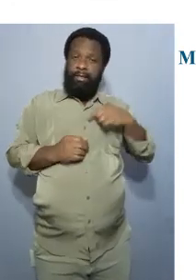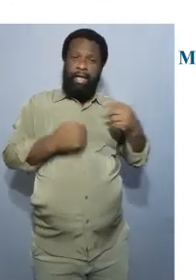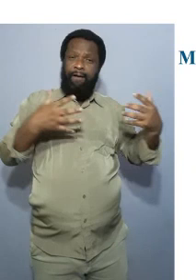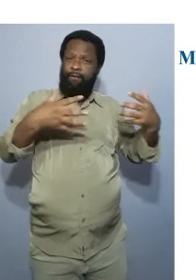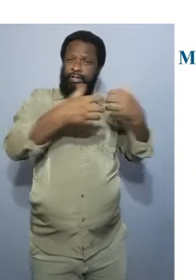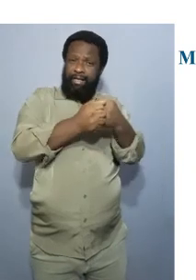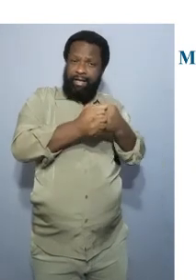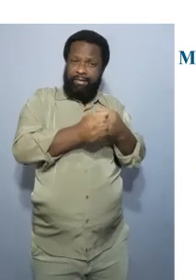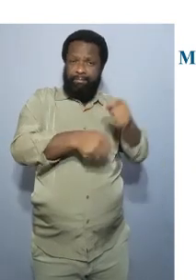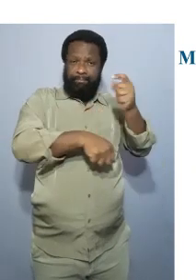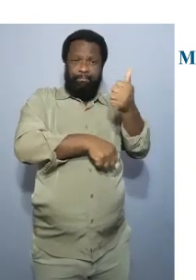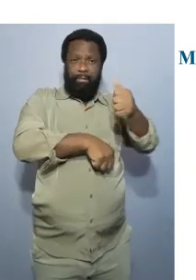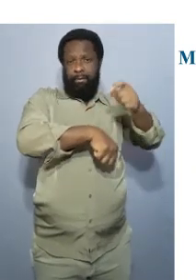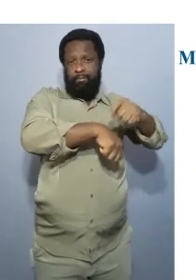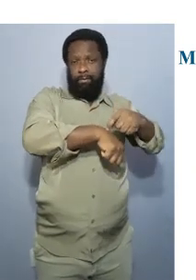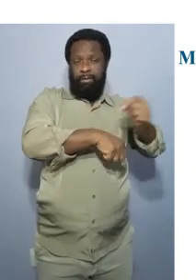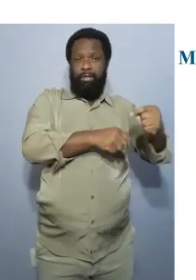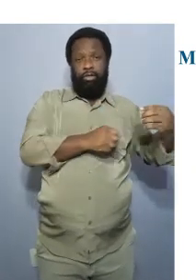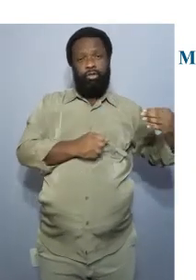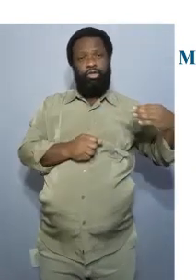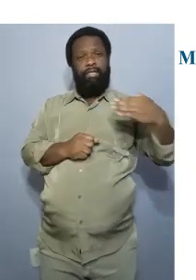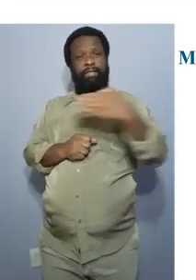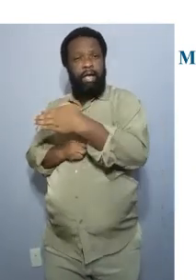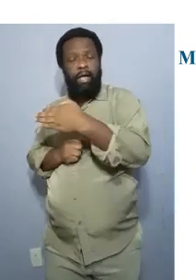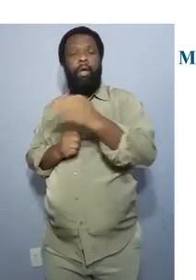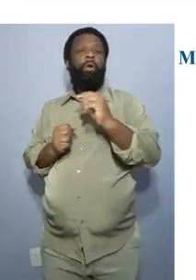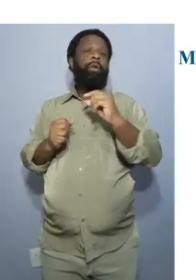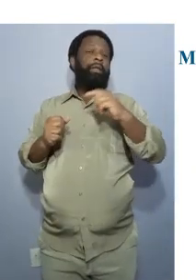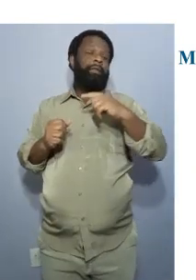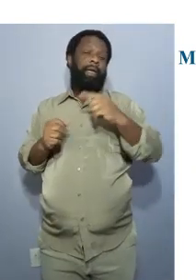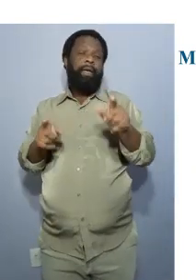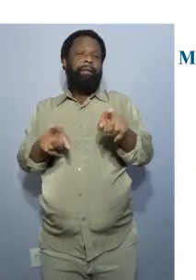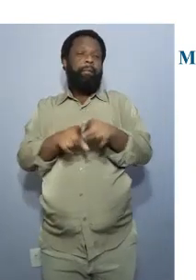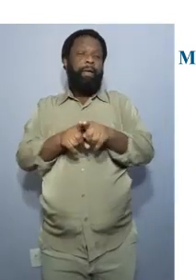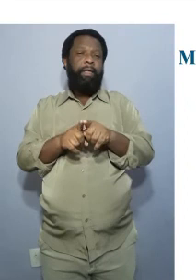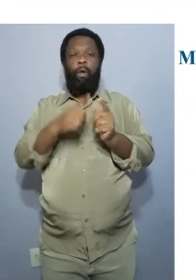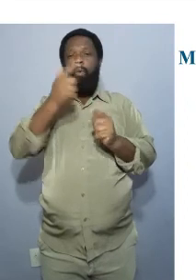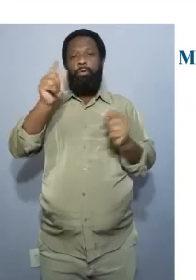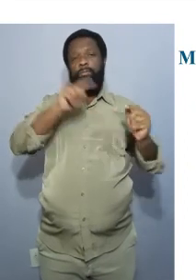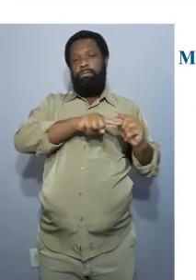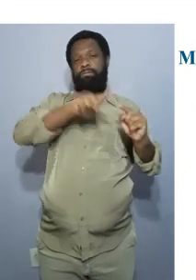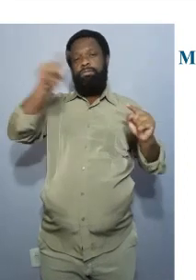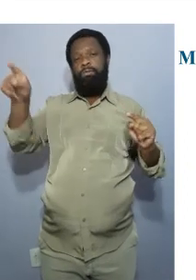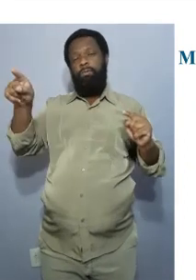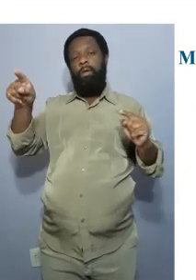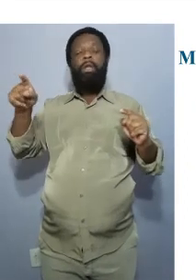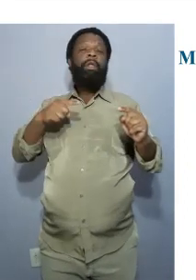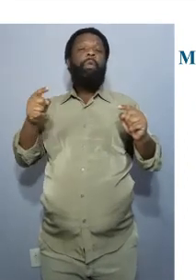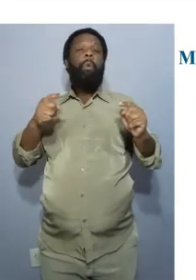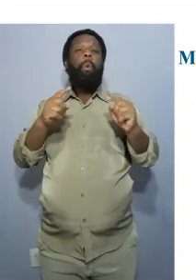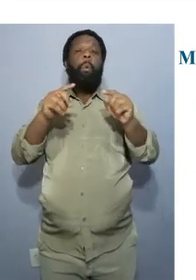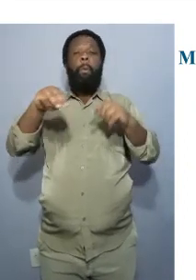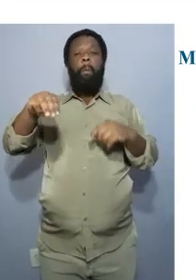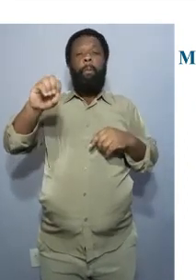Eu tenho essa velocidade nesse primeiro momento, nessa direção, perpendicular. Temos ela num outro ponto, né? Esse